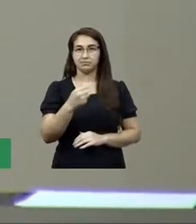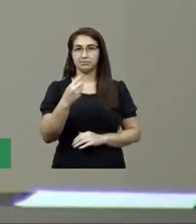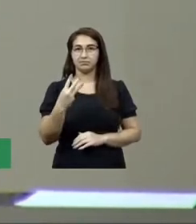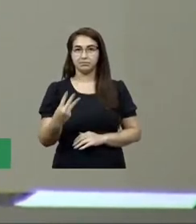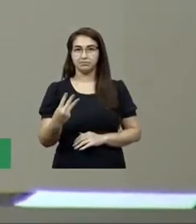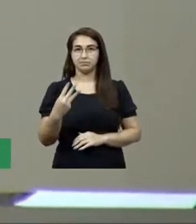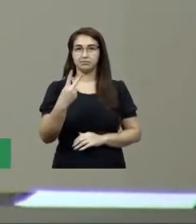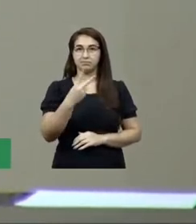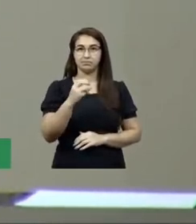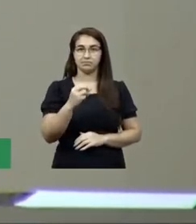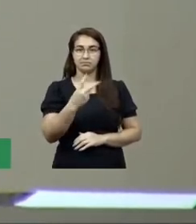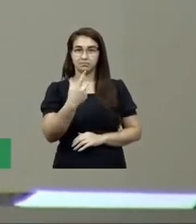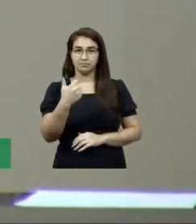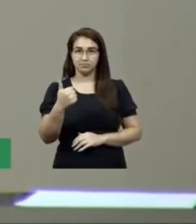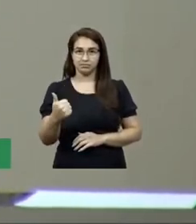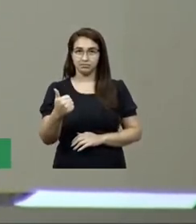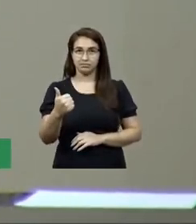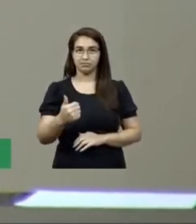00873/2021.